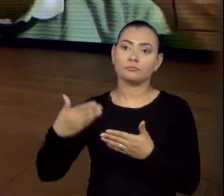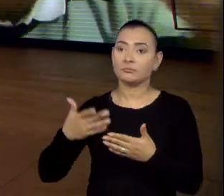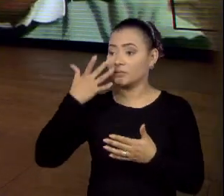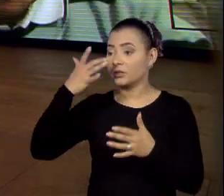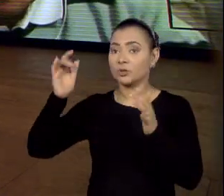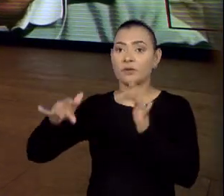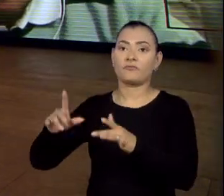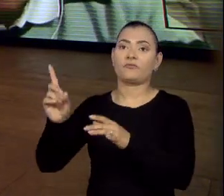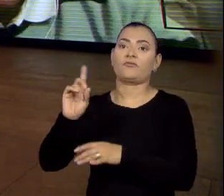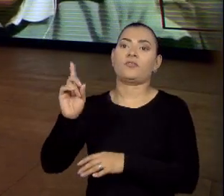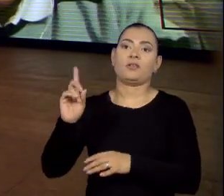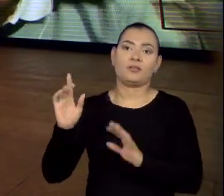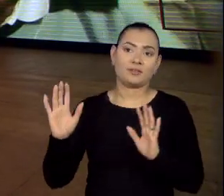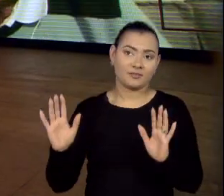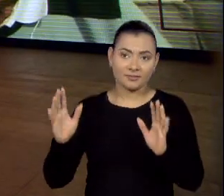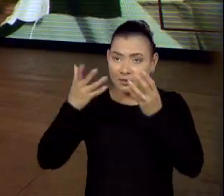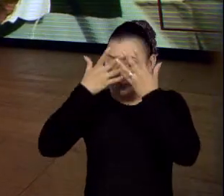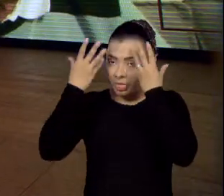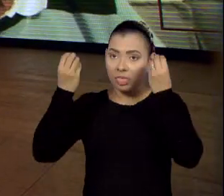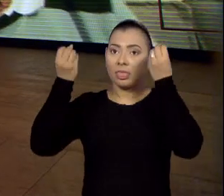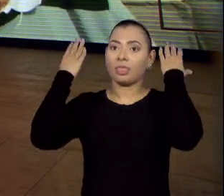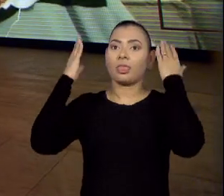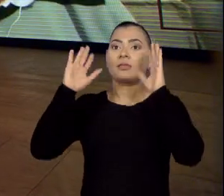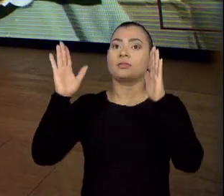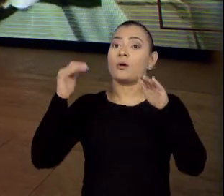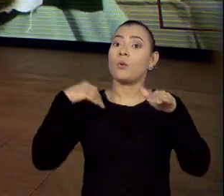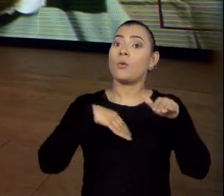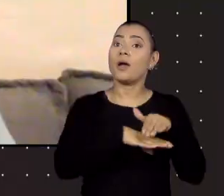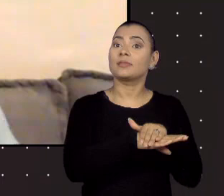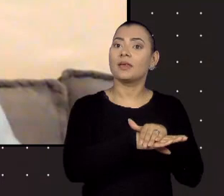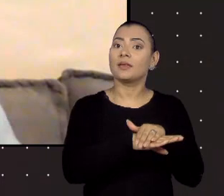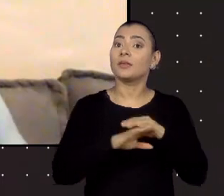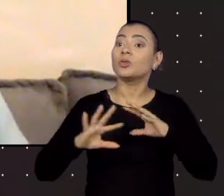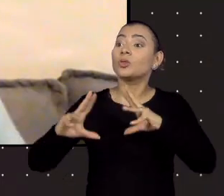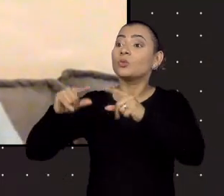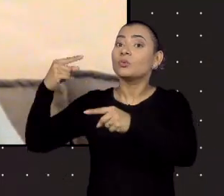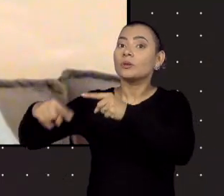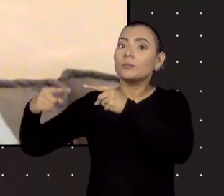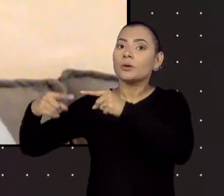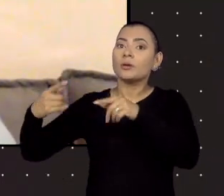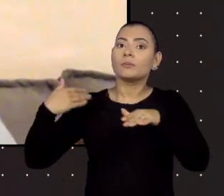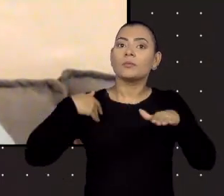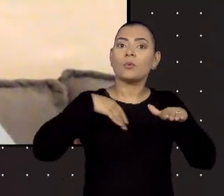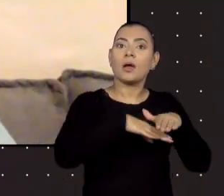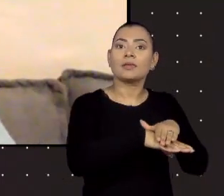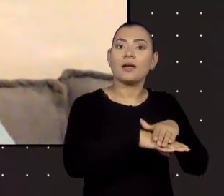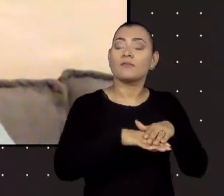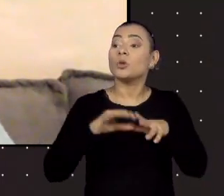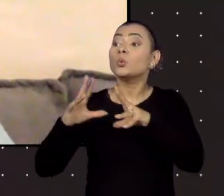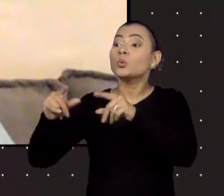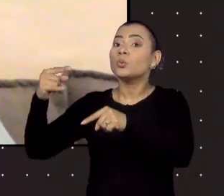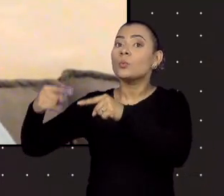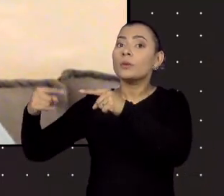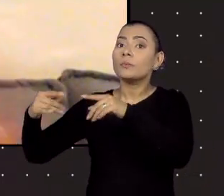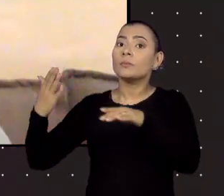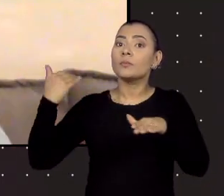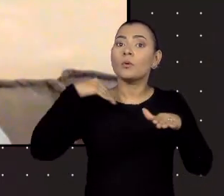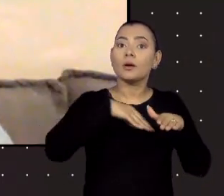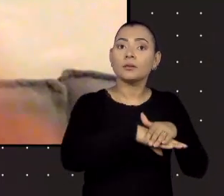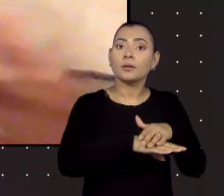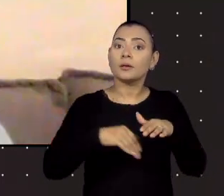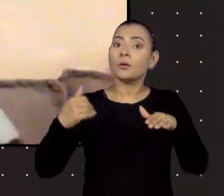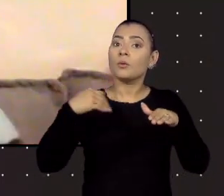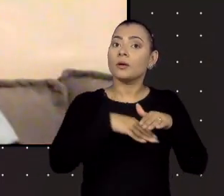fora, pus numa gaveta. Tudo que proibiu, eu joguei na gaveta. Me deu